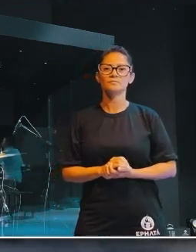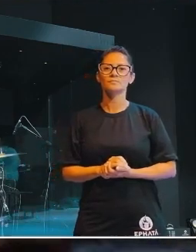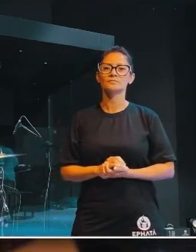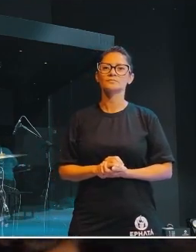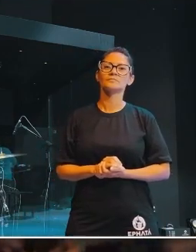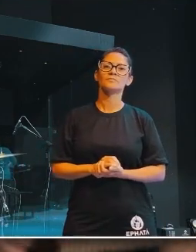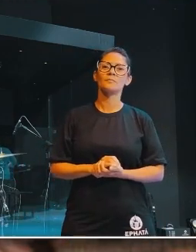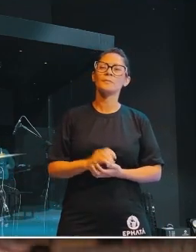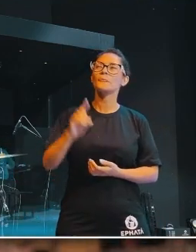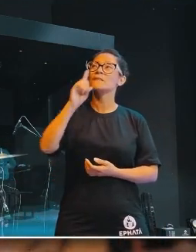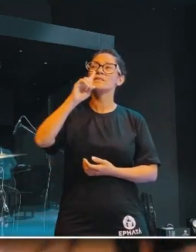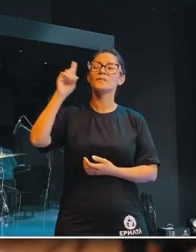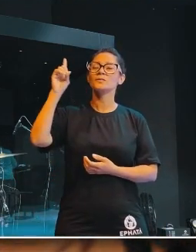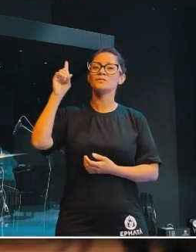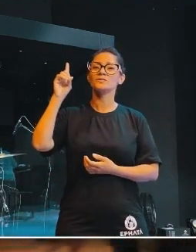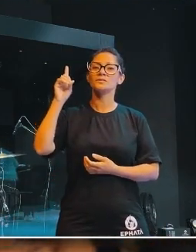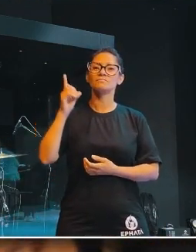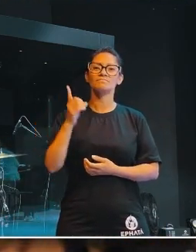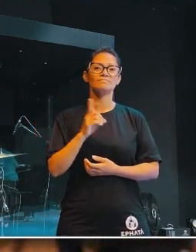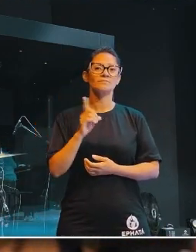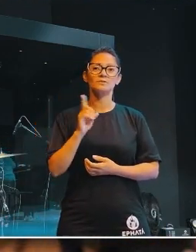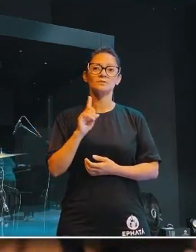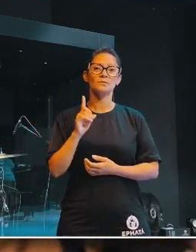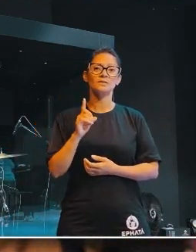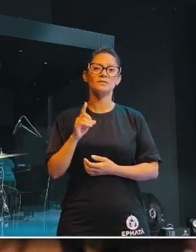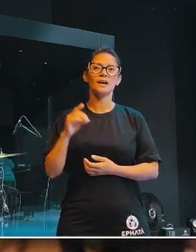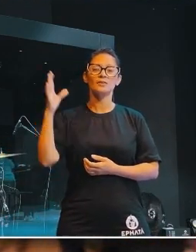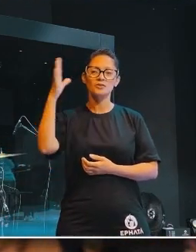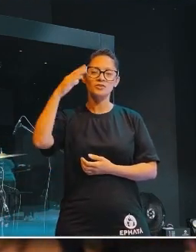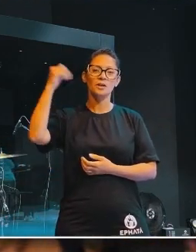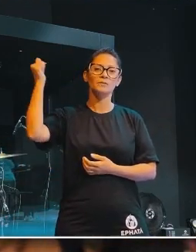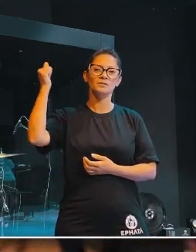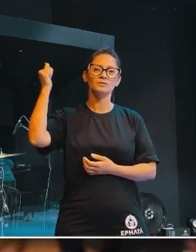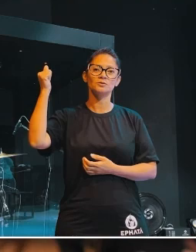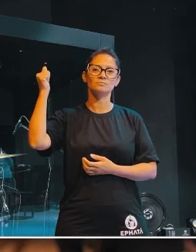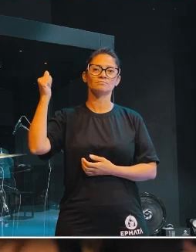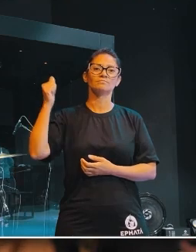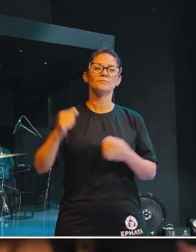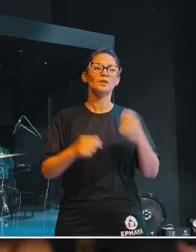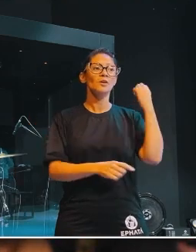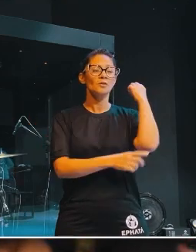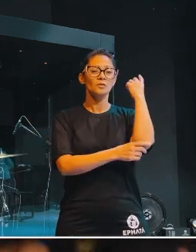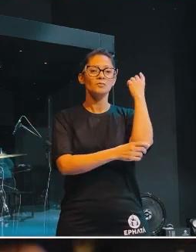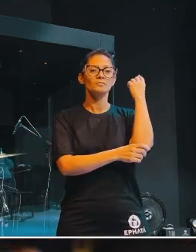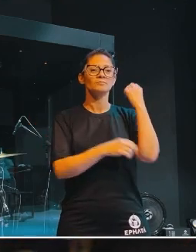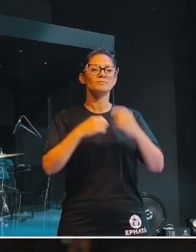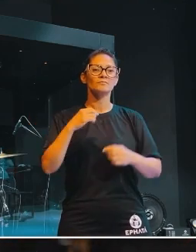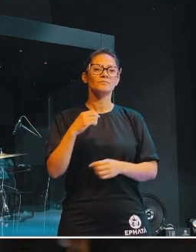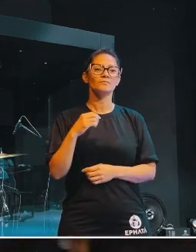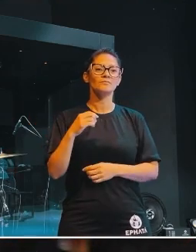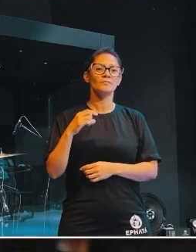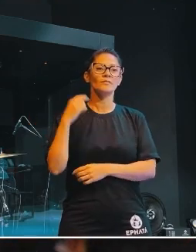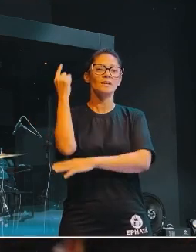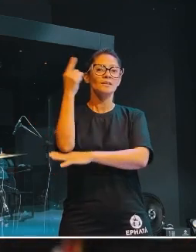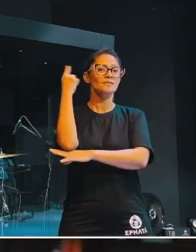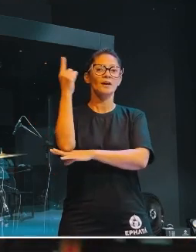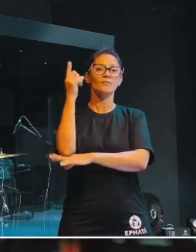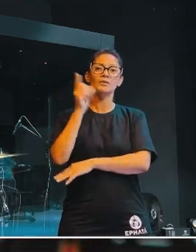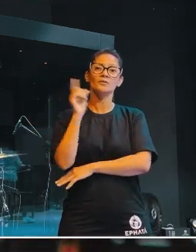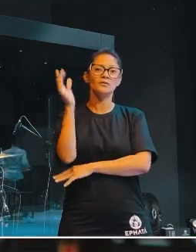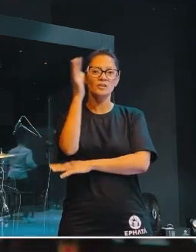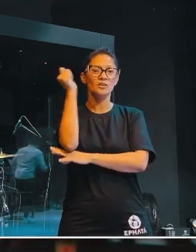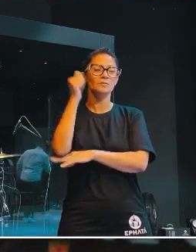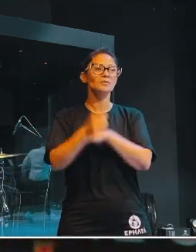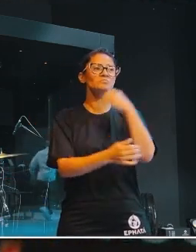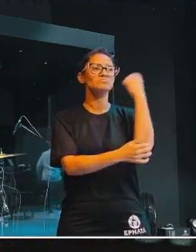Deus não está chamando Golias de gigante. Ou melhor, Davi não está chamando Golias de